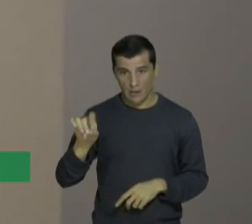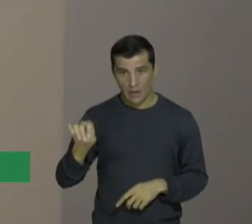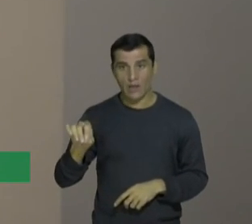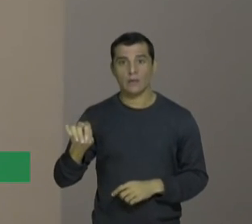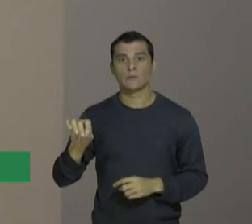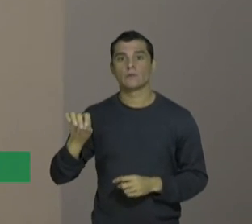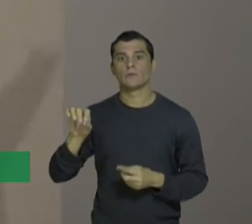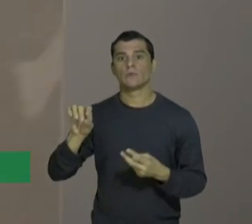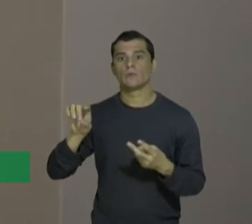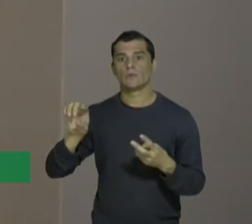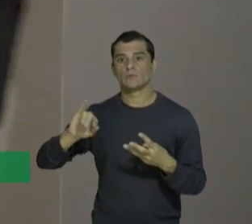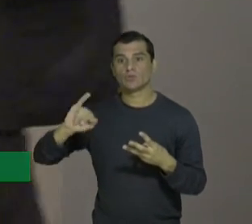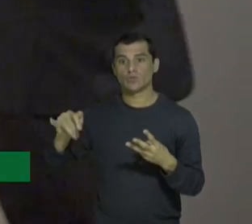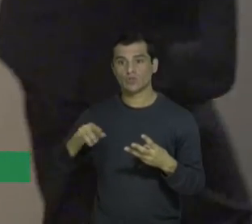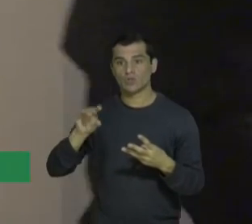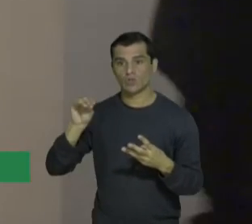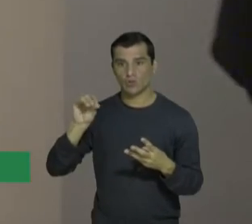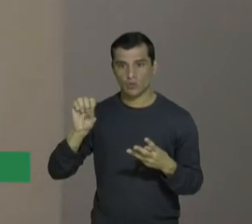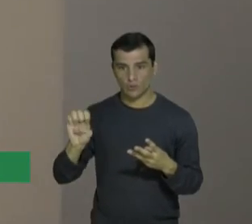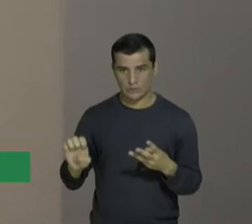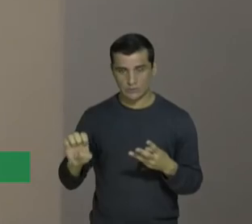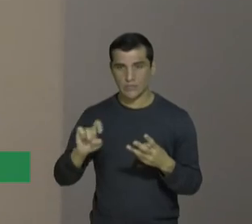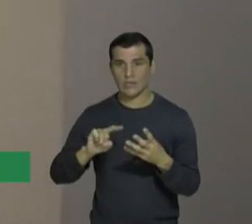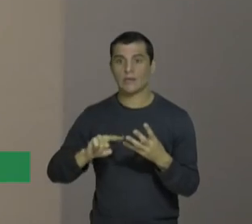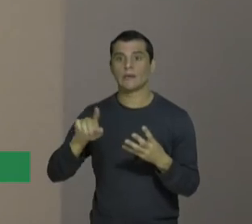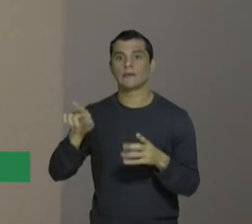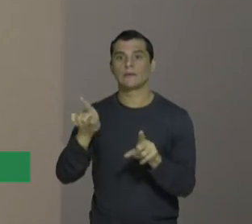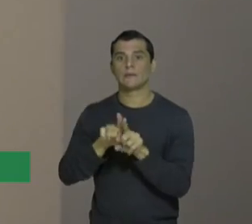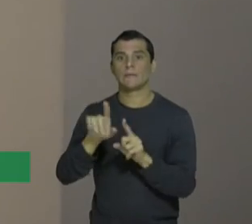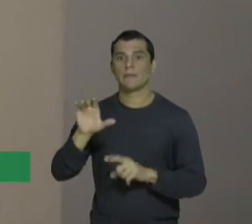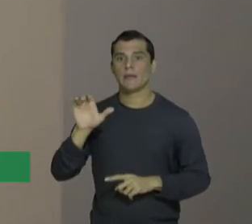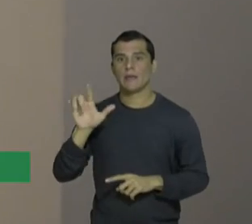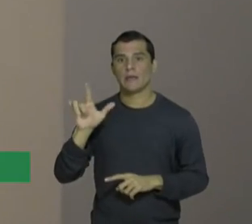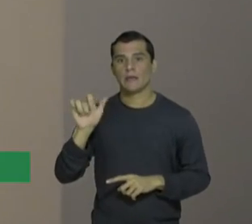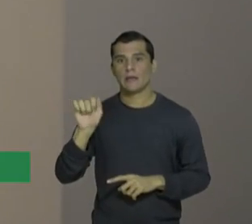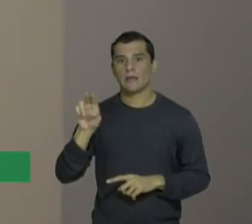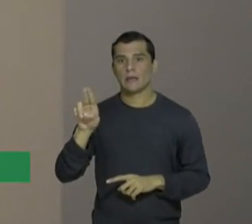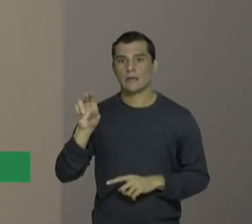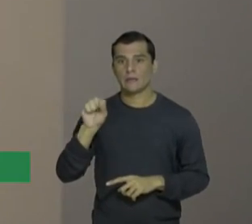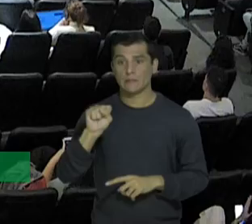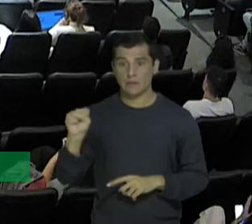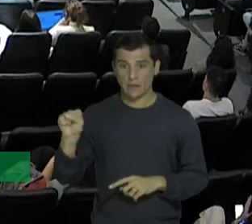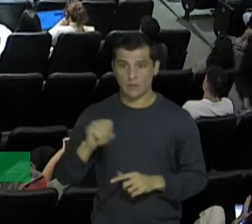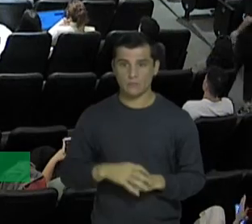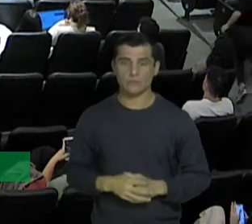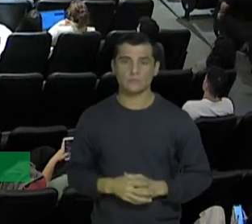salgueirinho Osório de Andrade Guerra e e Claus Guimarães da